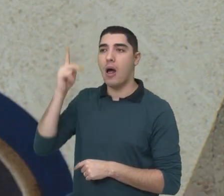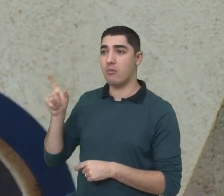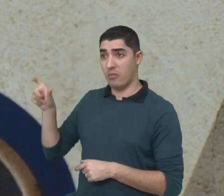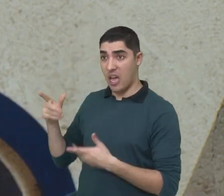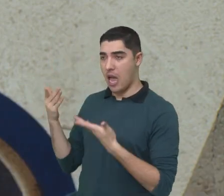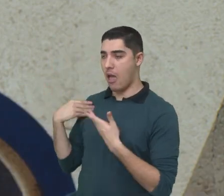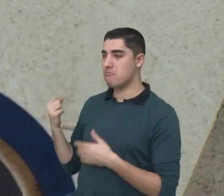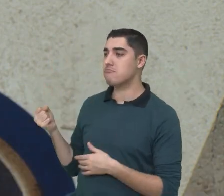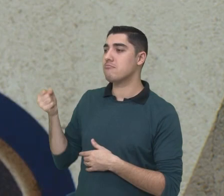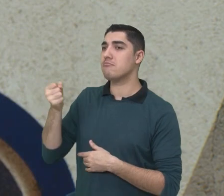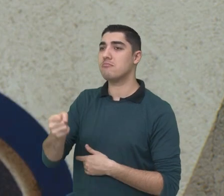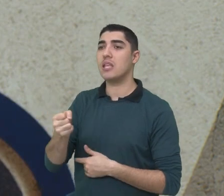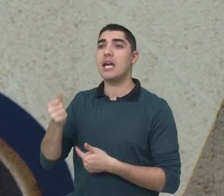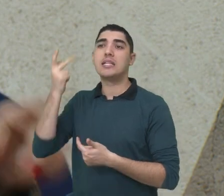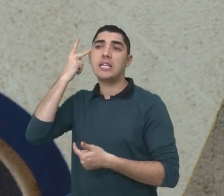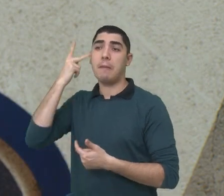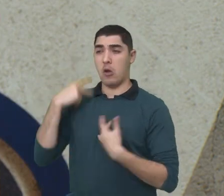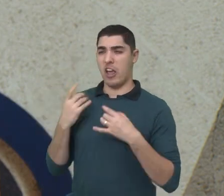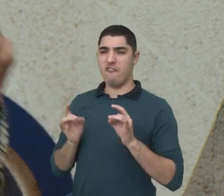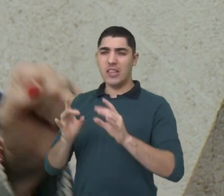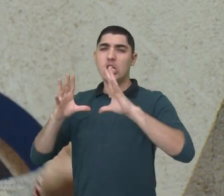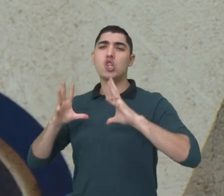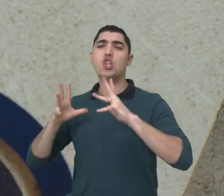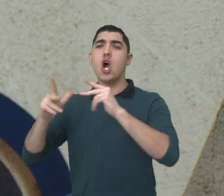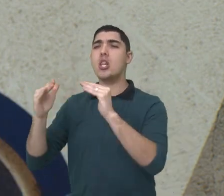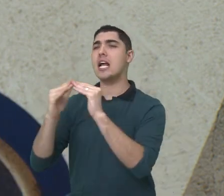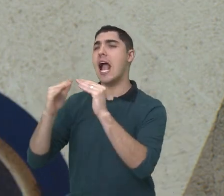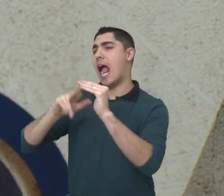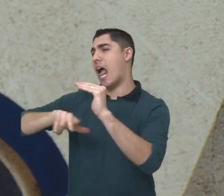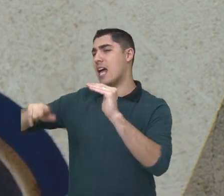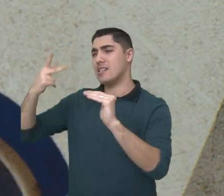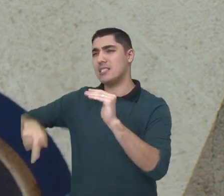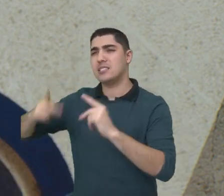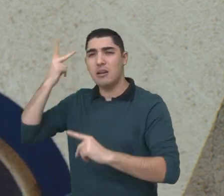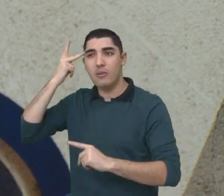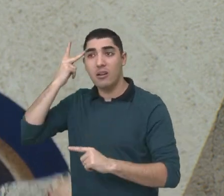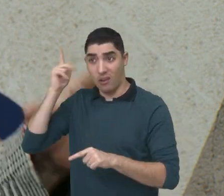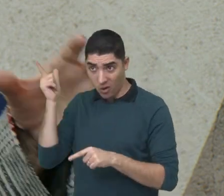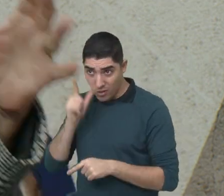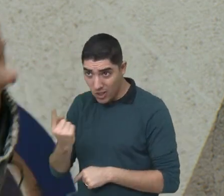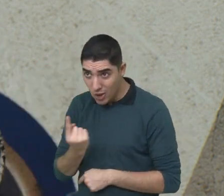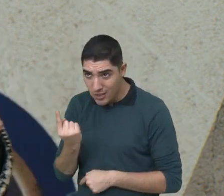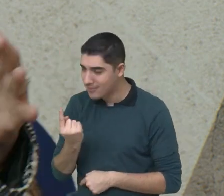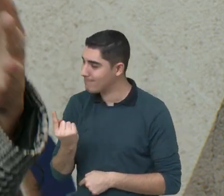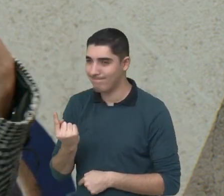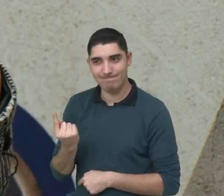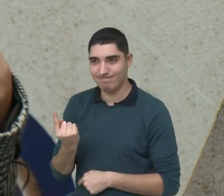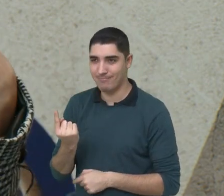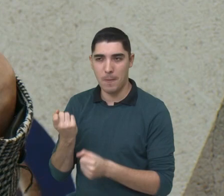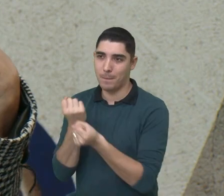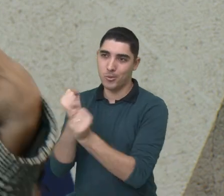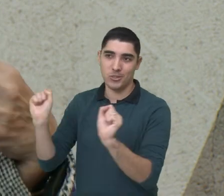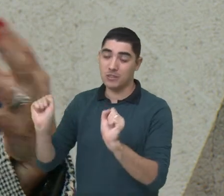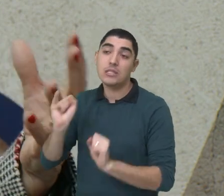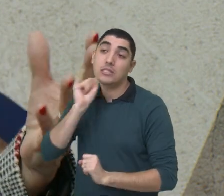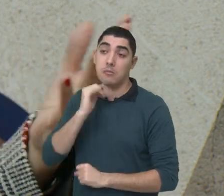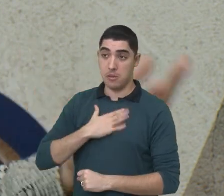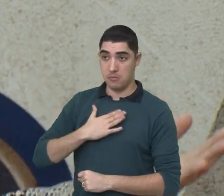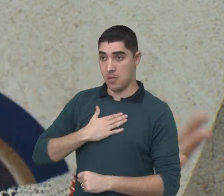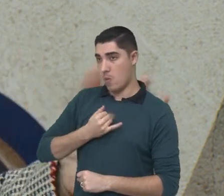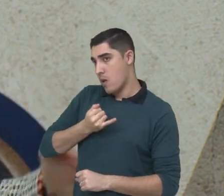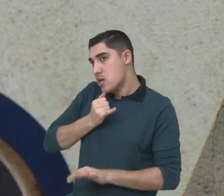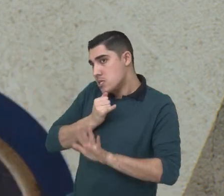Paulo inteirinho, é muito difícil. Aí que existe a composição. Então, por exemplo, vou dar um exemplo meu,